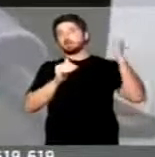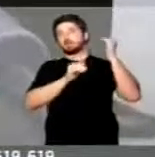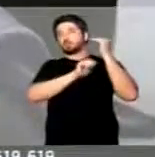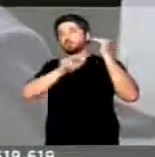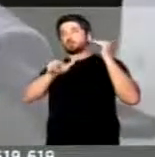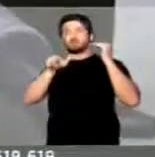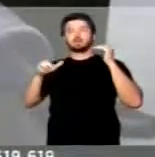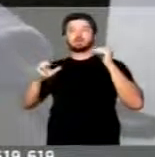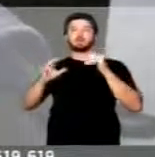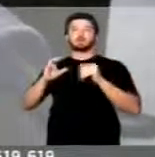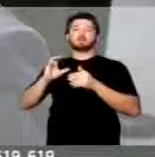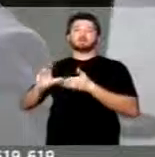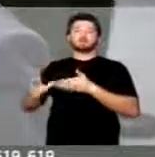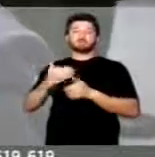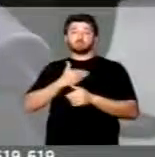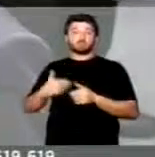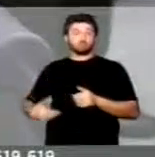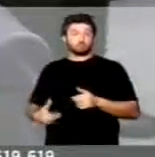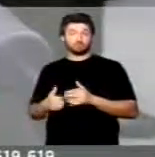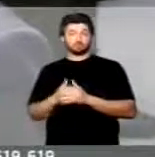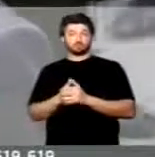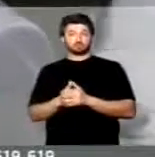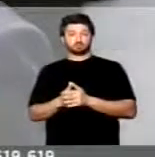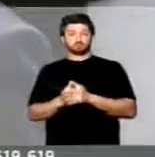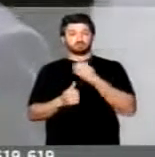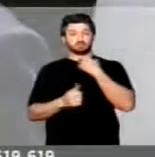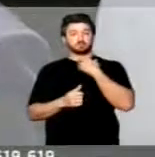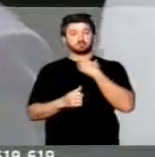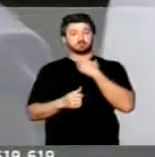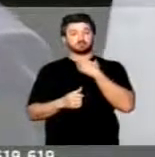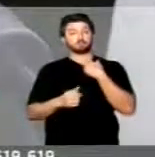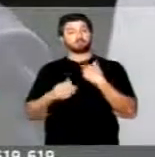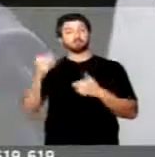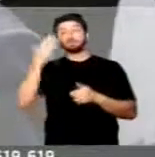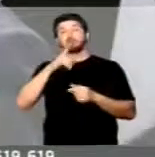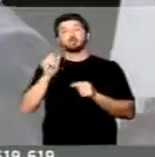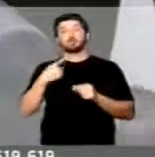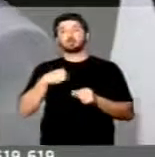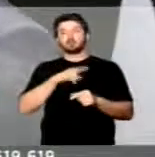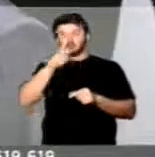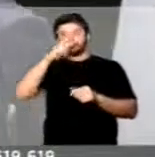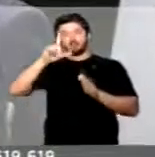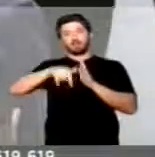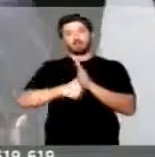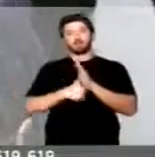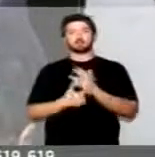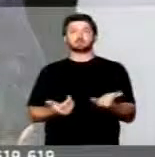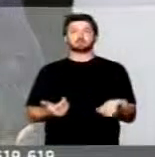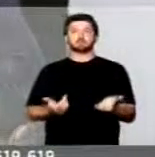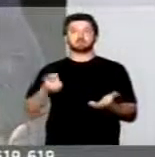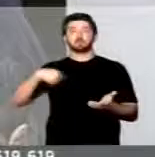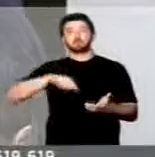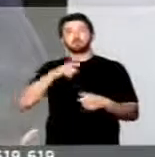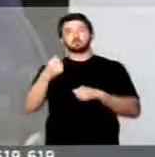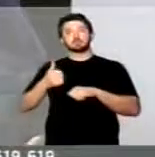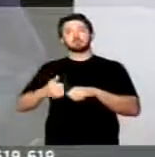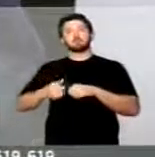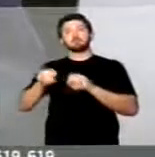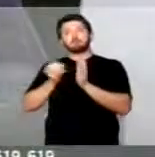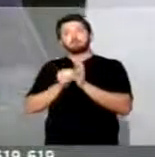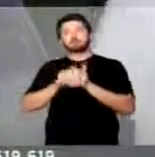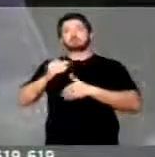que os investimentos na área pública do governo como um todo. Isso demonstra que nós estamos atrás e que nós precisamos muito